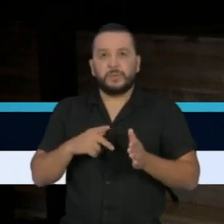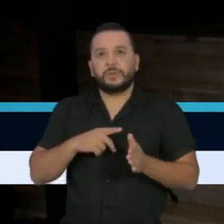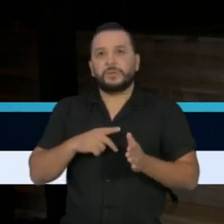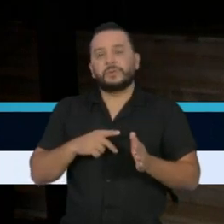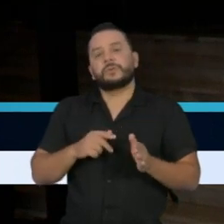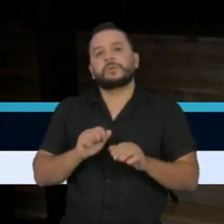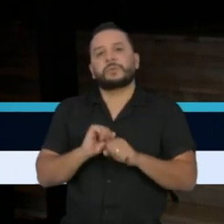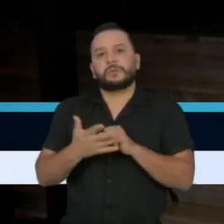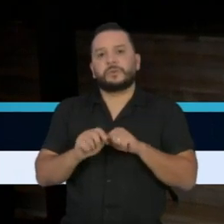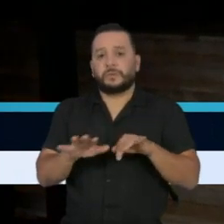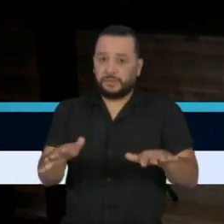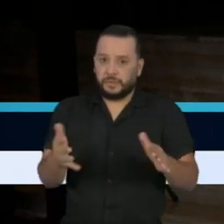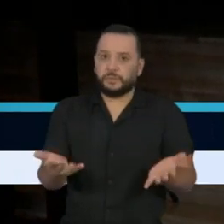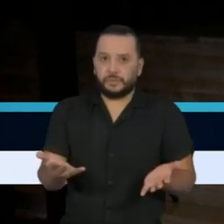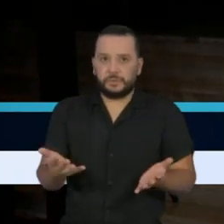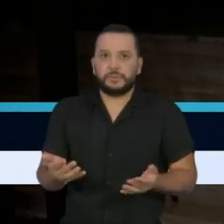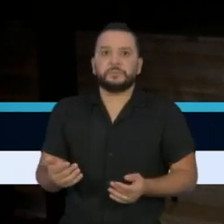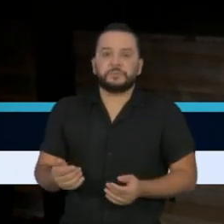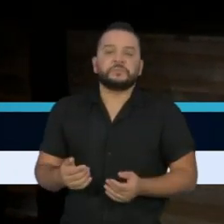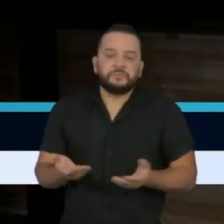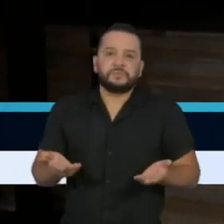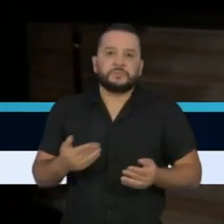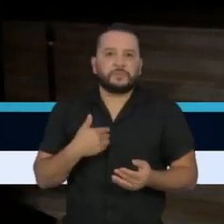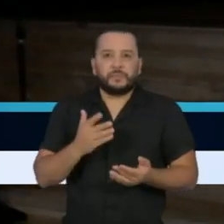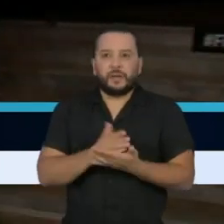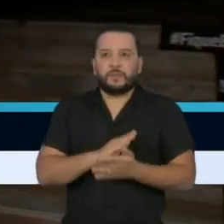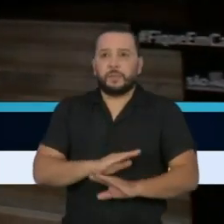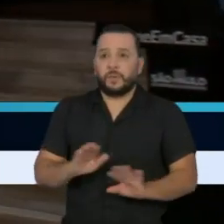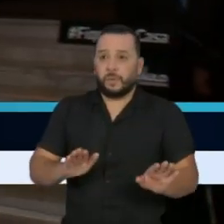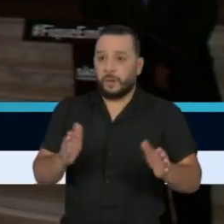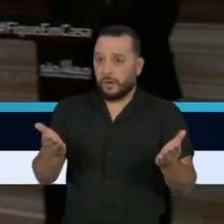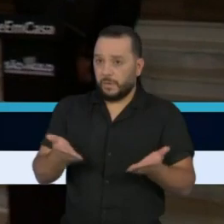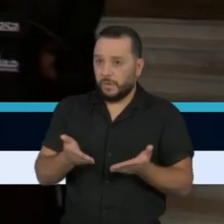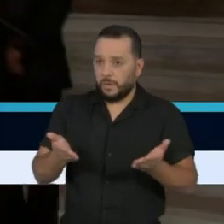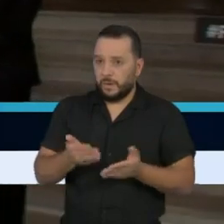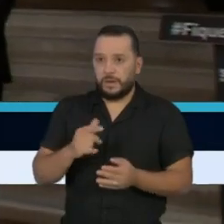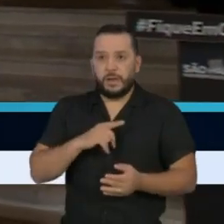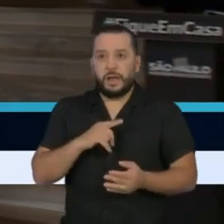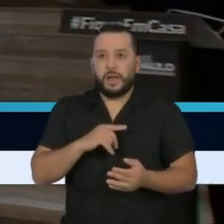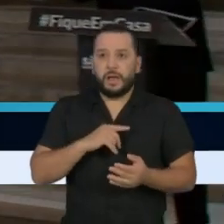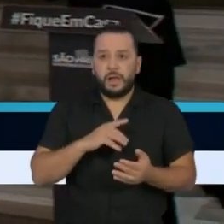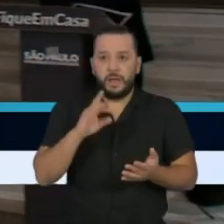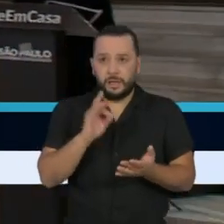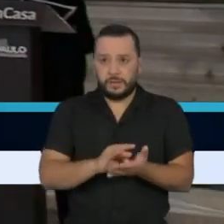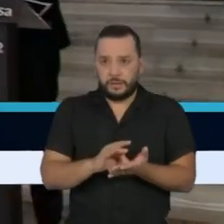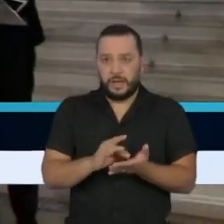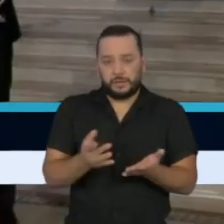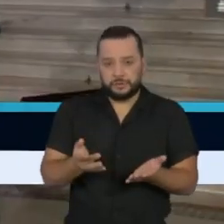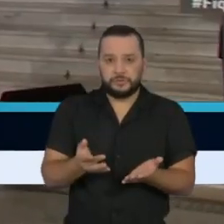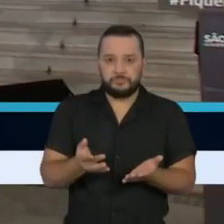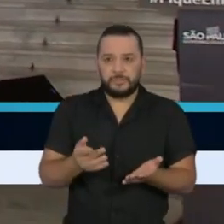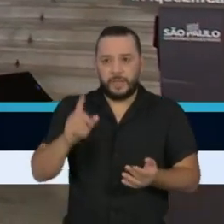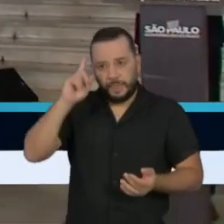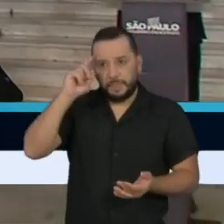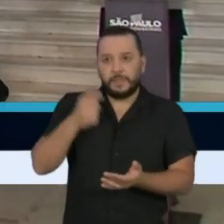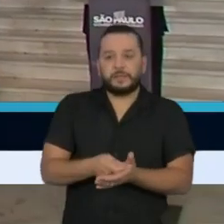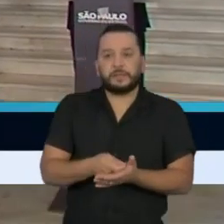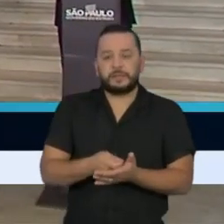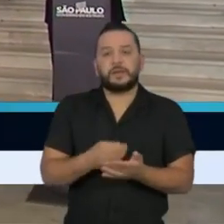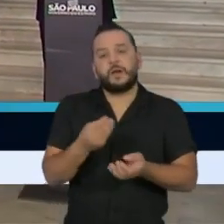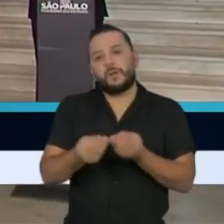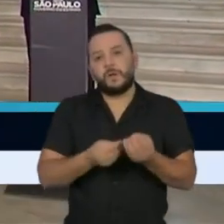medidas, governador, acho que não tem mais tela, é isso. Dado a realidade encontrada, as decisões tomadas de